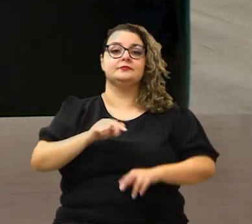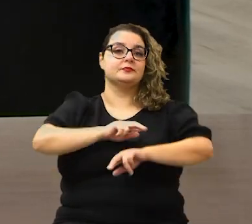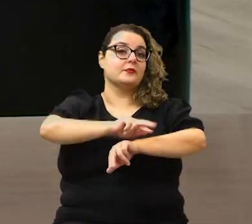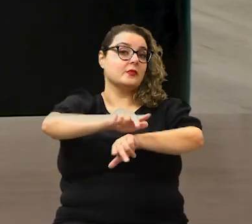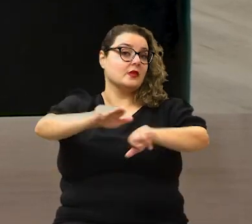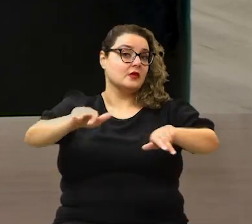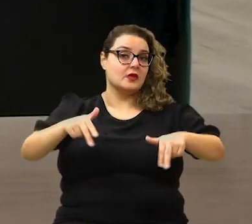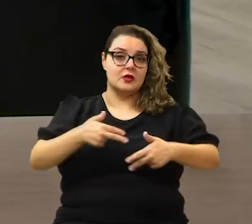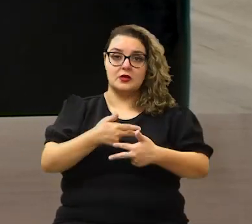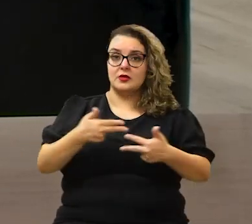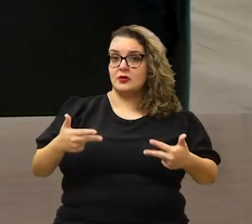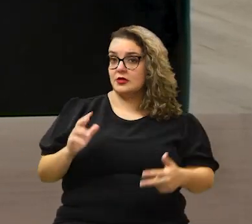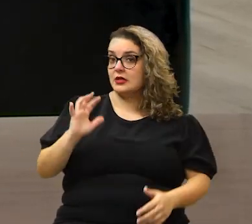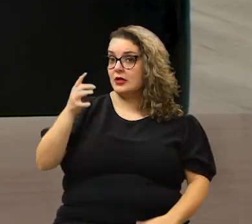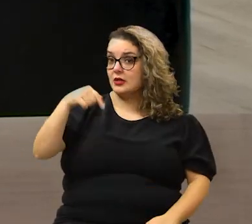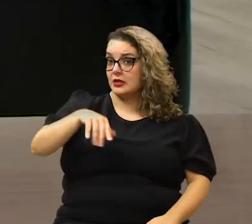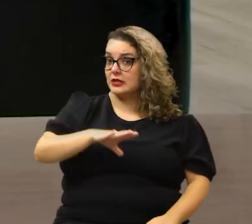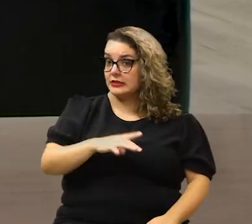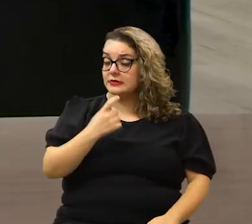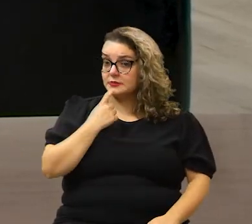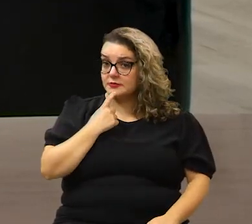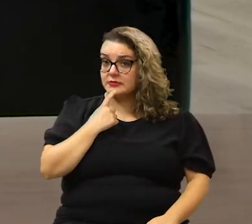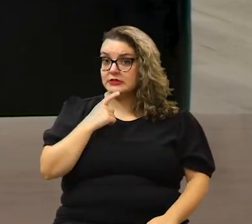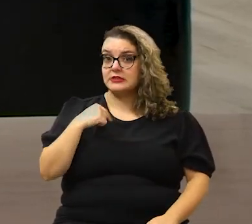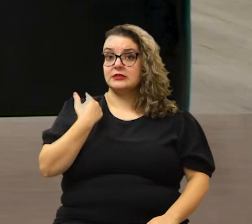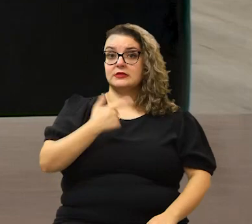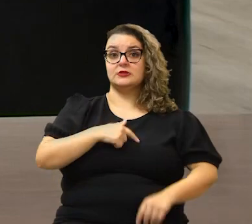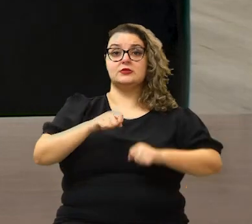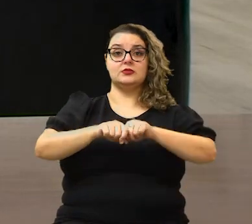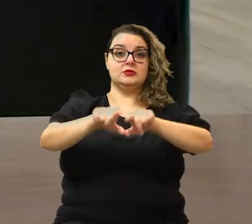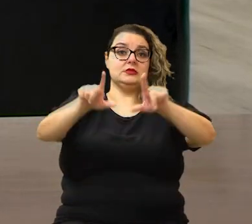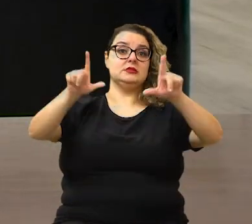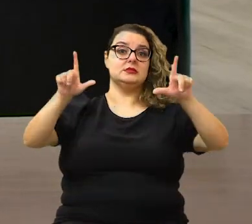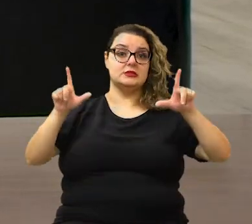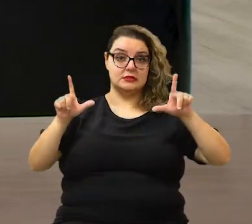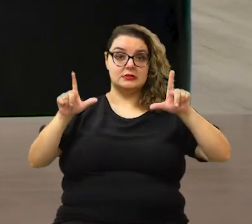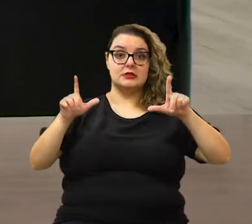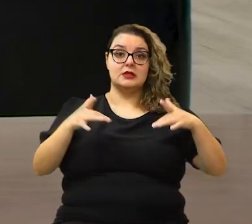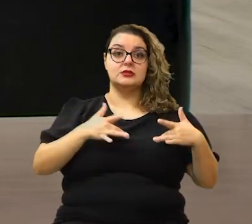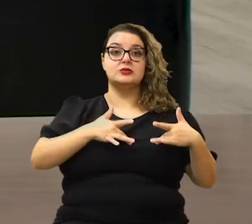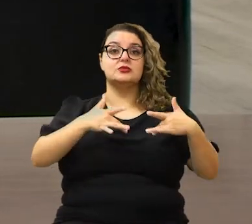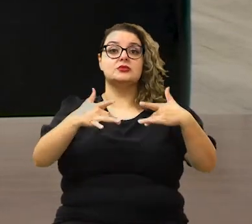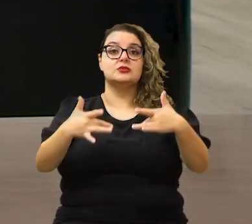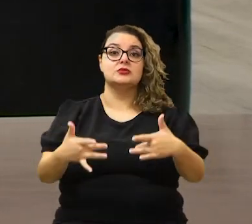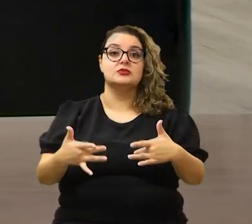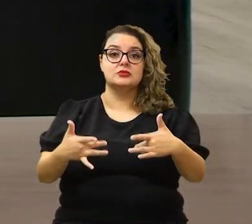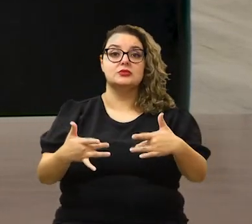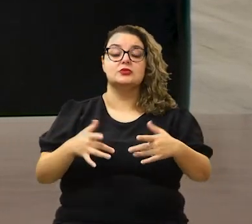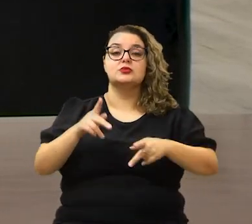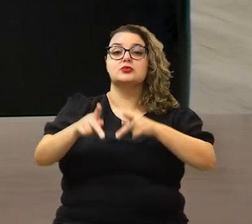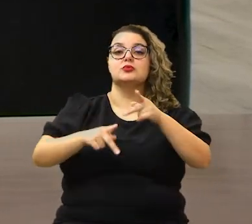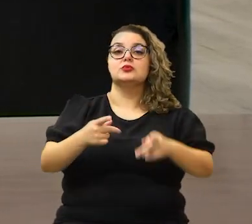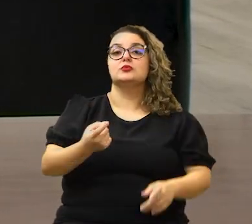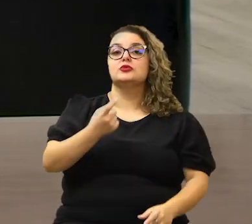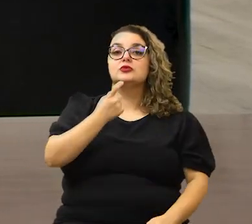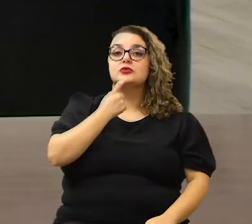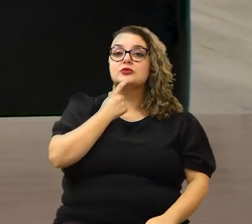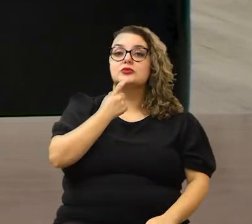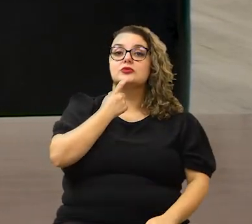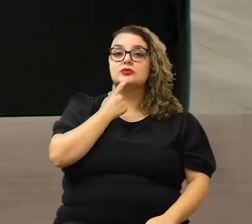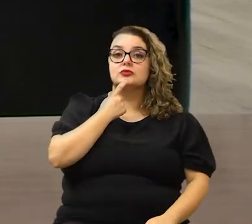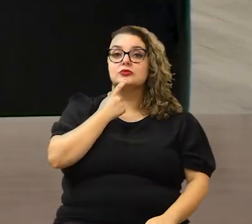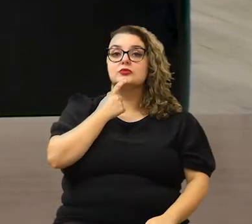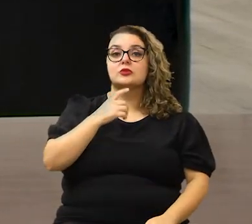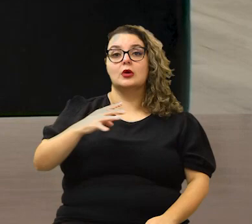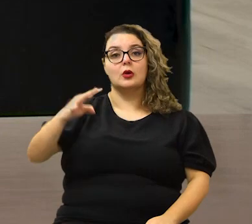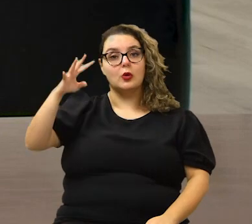muita coisa acontecendo aqui em Campinas e a gente destaca a solidariedade do povo campineiro